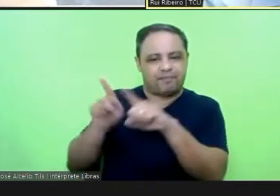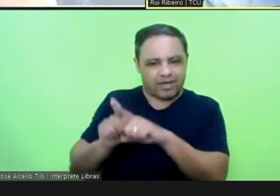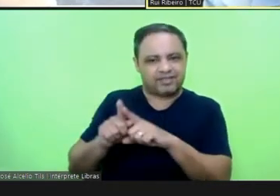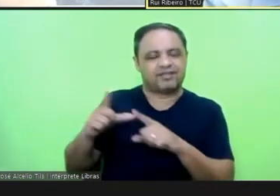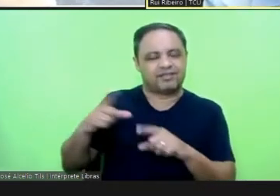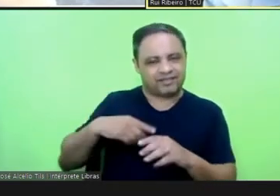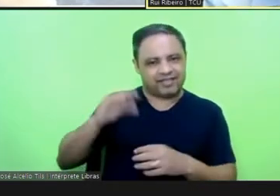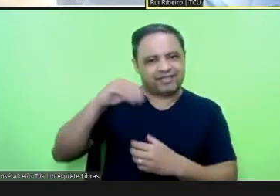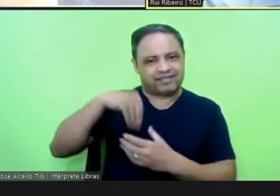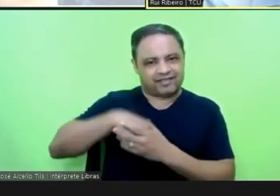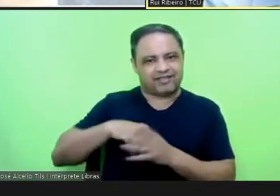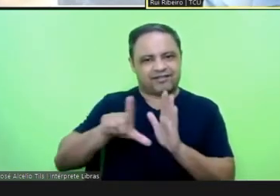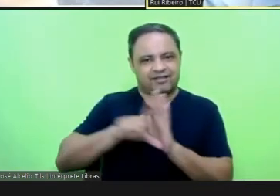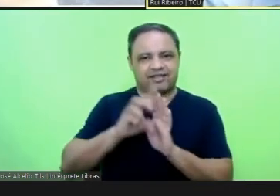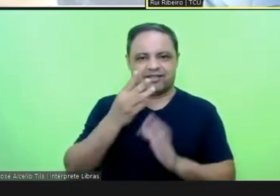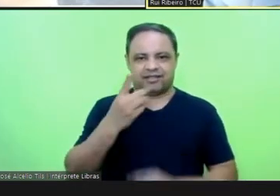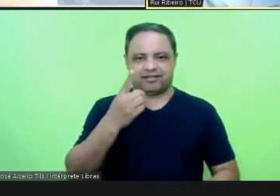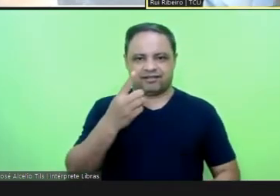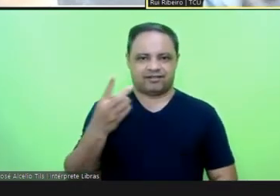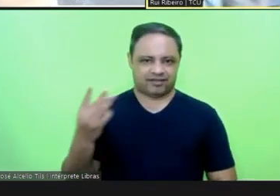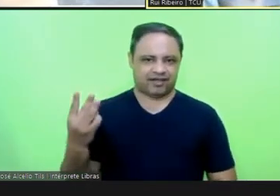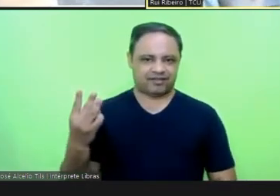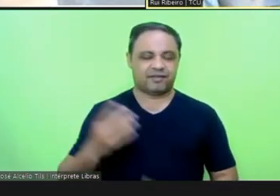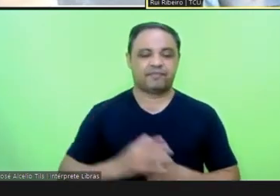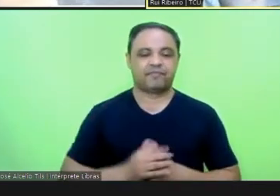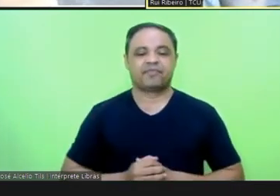lá na 13303,